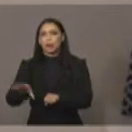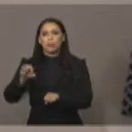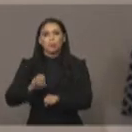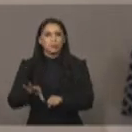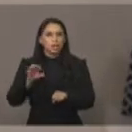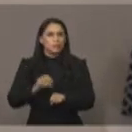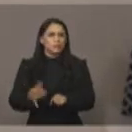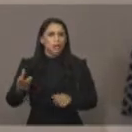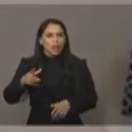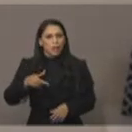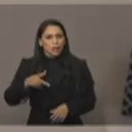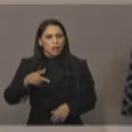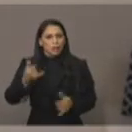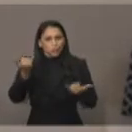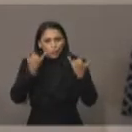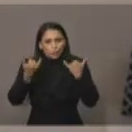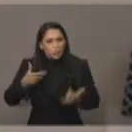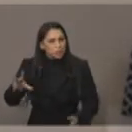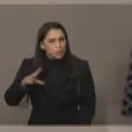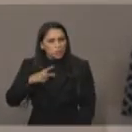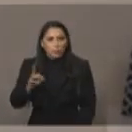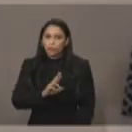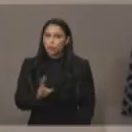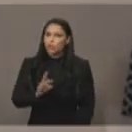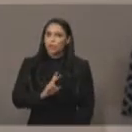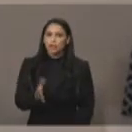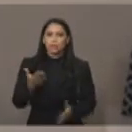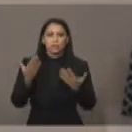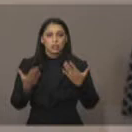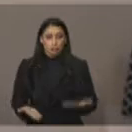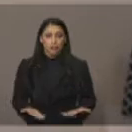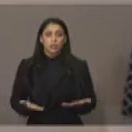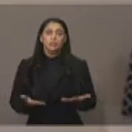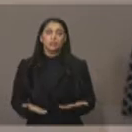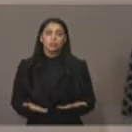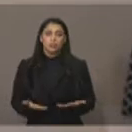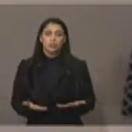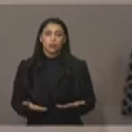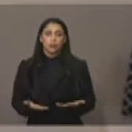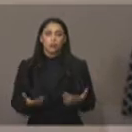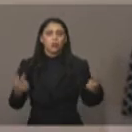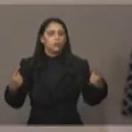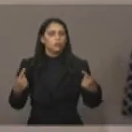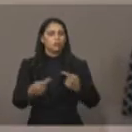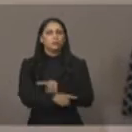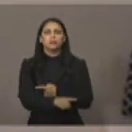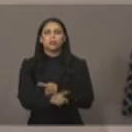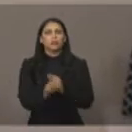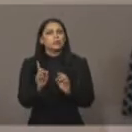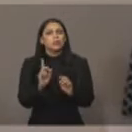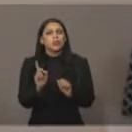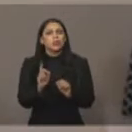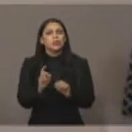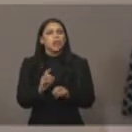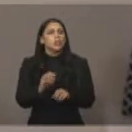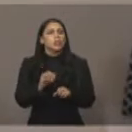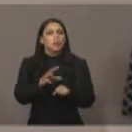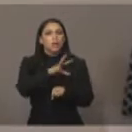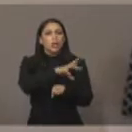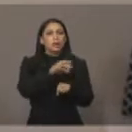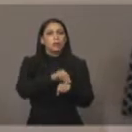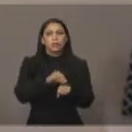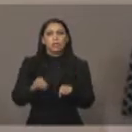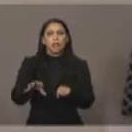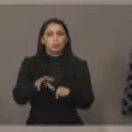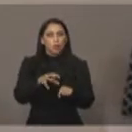de informações pessoais. Vê-se, pois, excelências, que a presente controvérsia constitucional não trata de mero fornecimento de dados entre órgãos